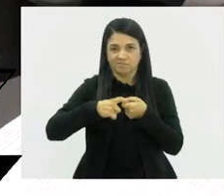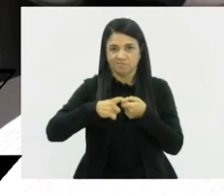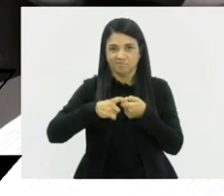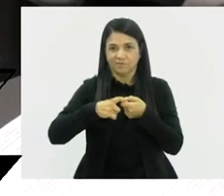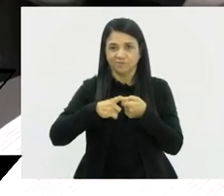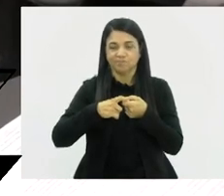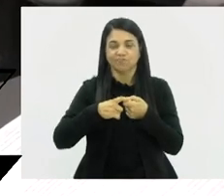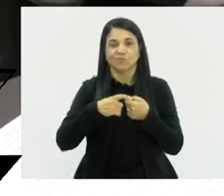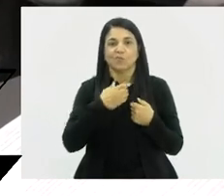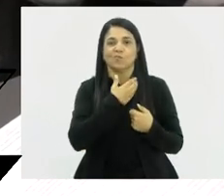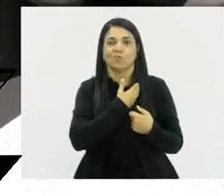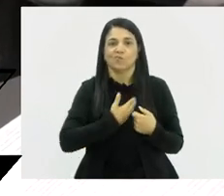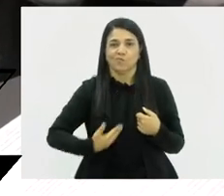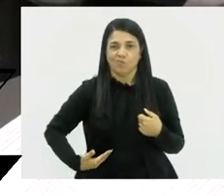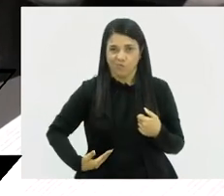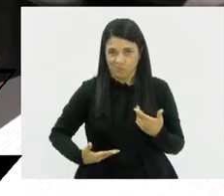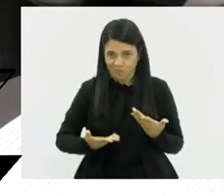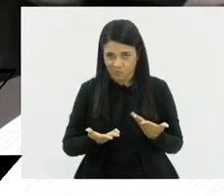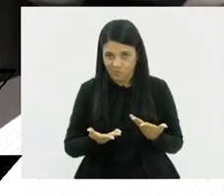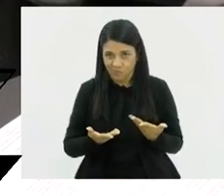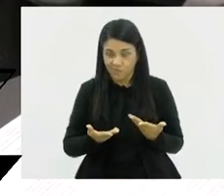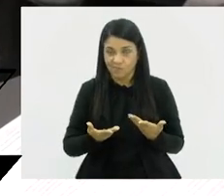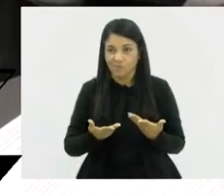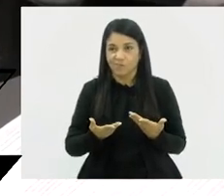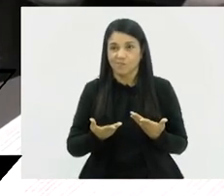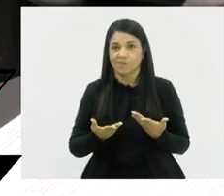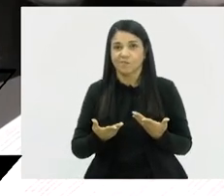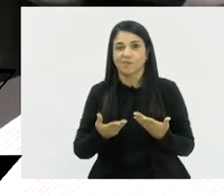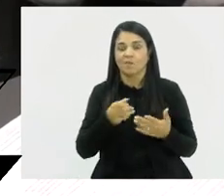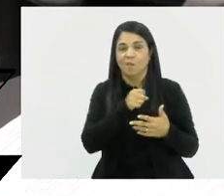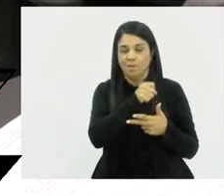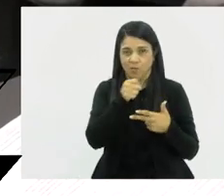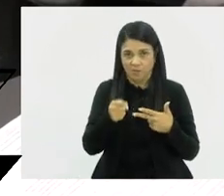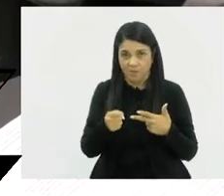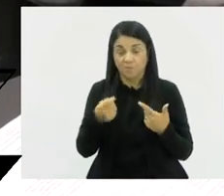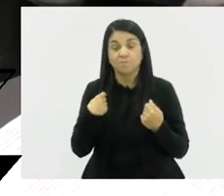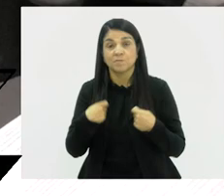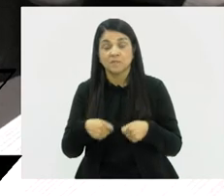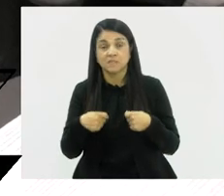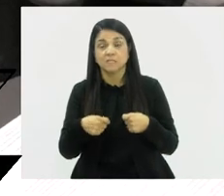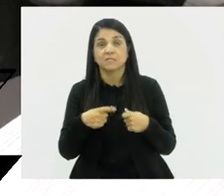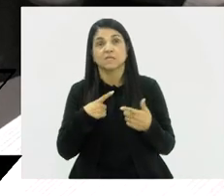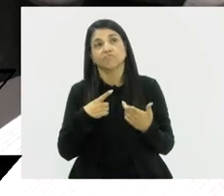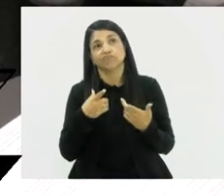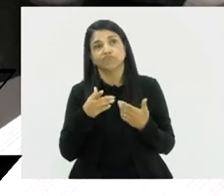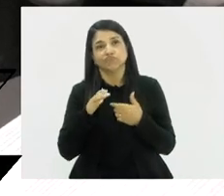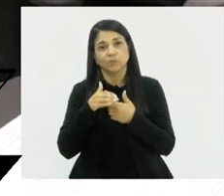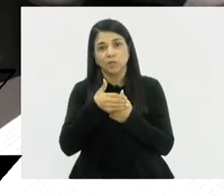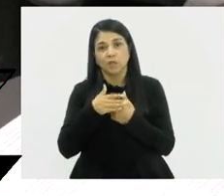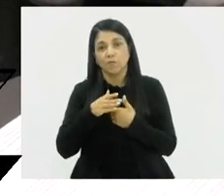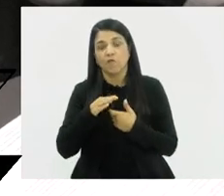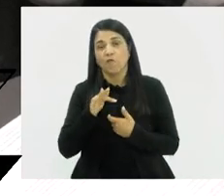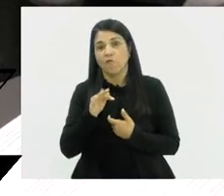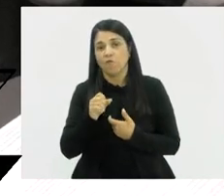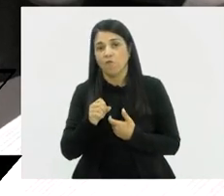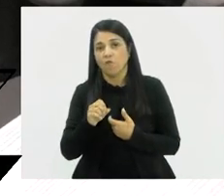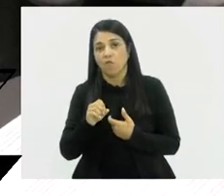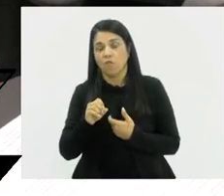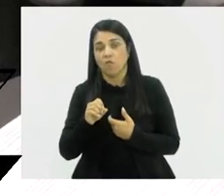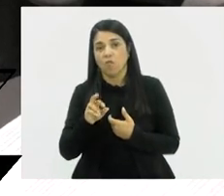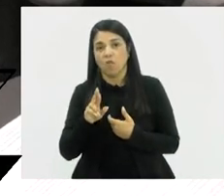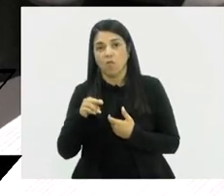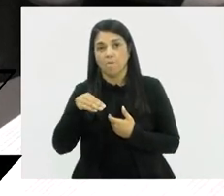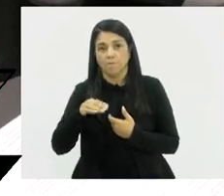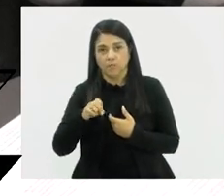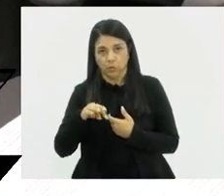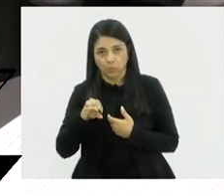poder público. Então, é preciso também se pensar num termo de fomento, por exemplo, para regularizar, incentivar